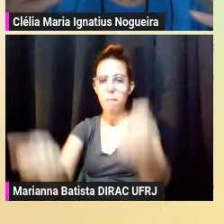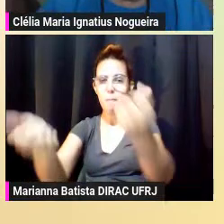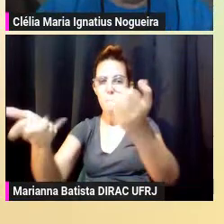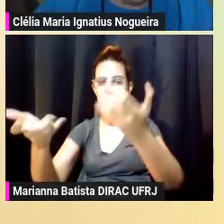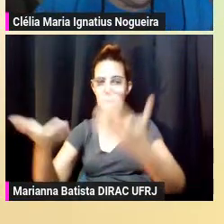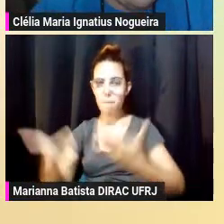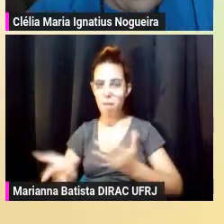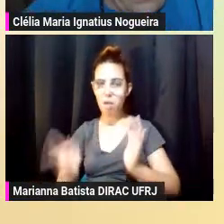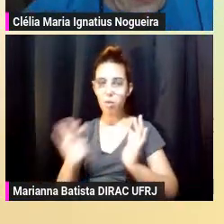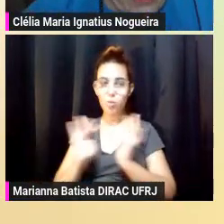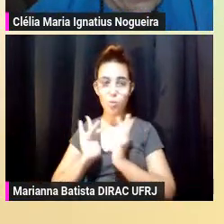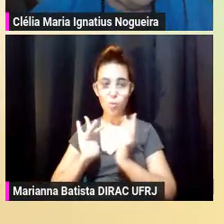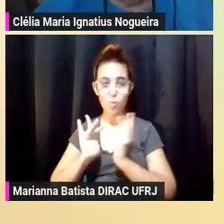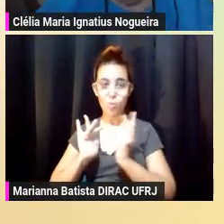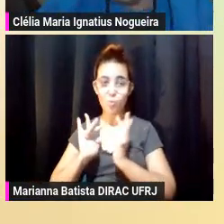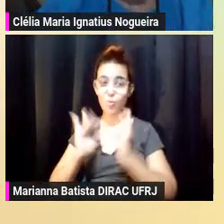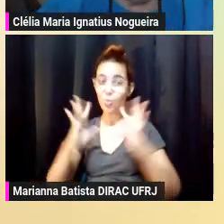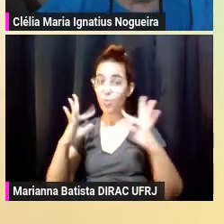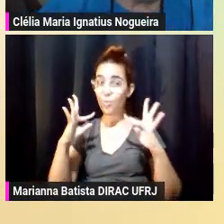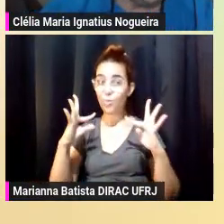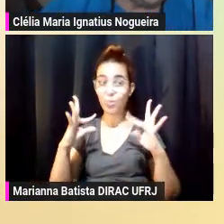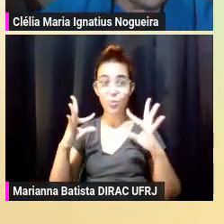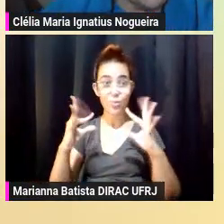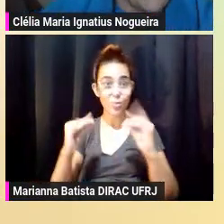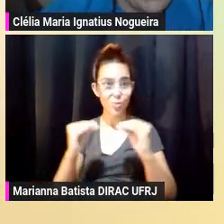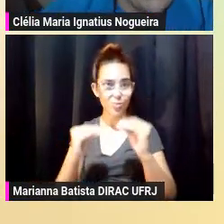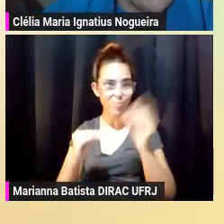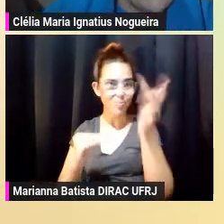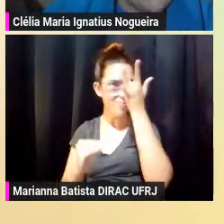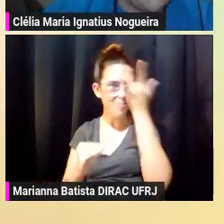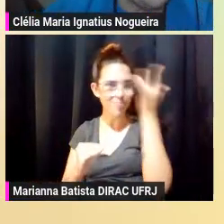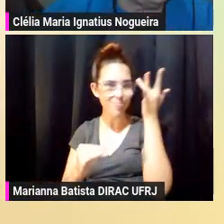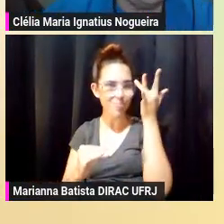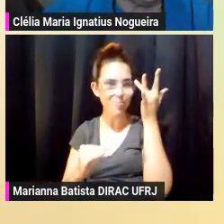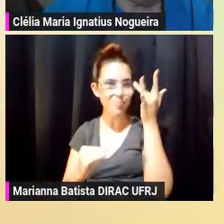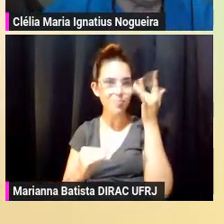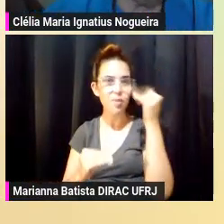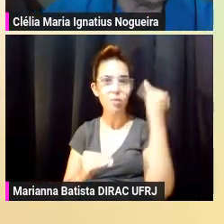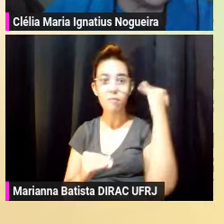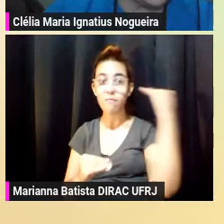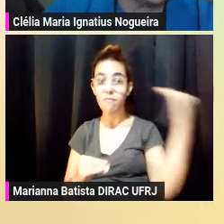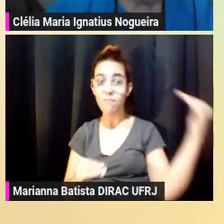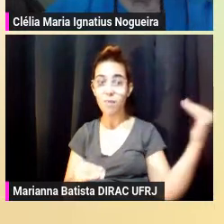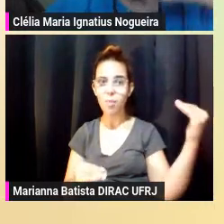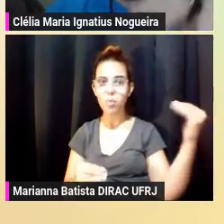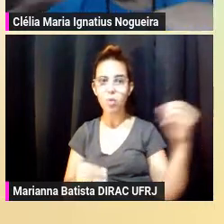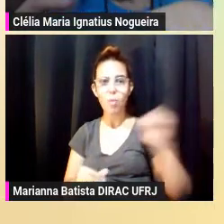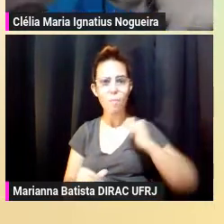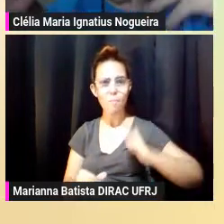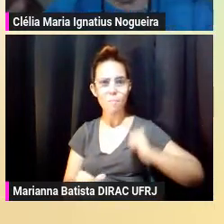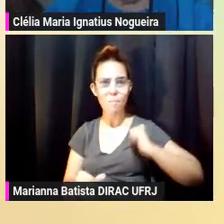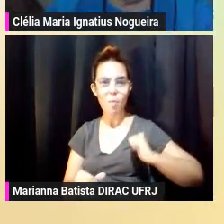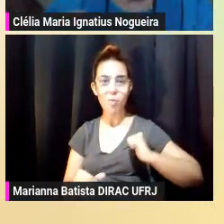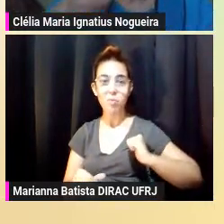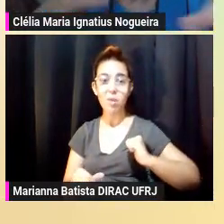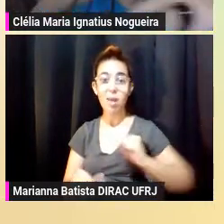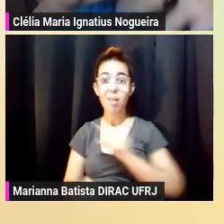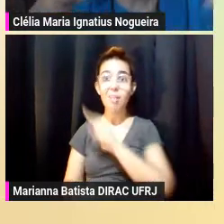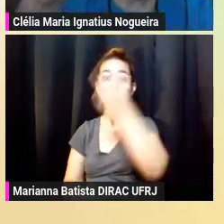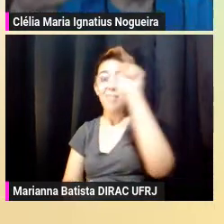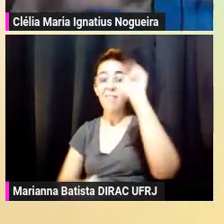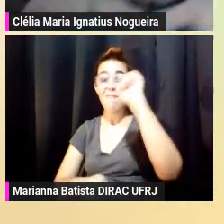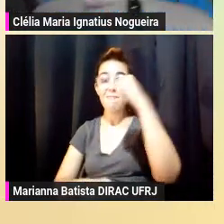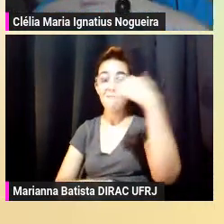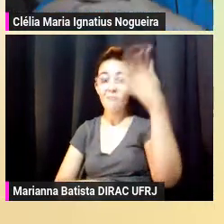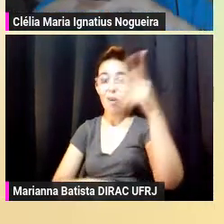o doutorado em educação matemática na Inglaterra, que aqui no Brasil não tinha nada. Ah, corro arrumar